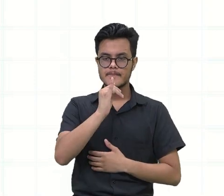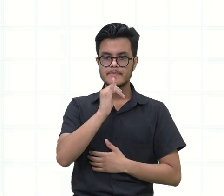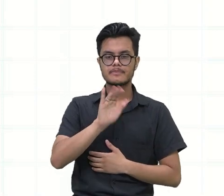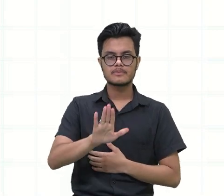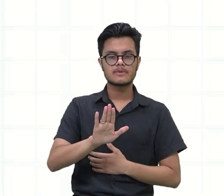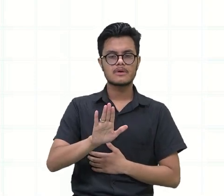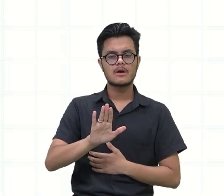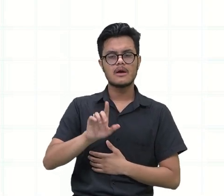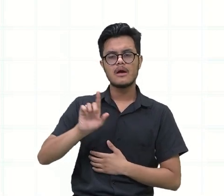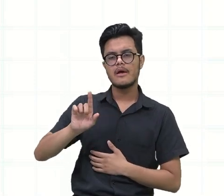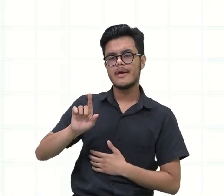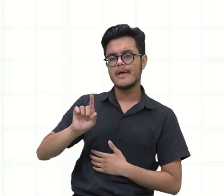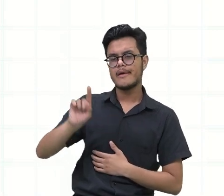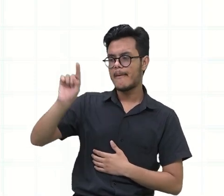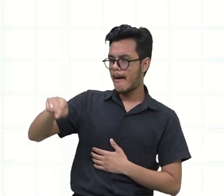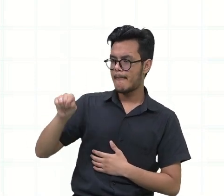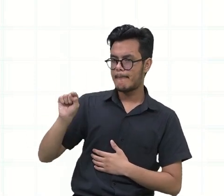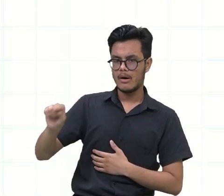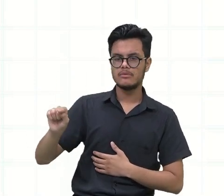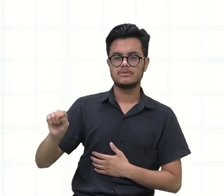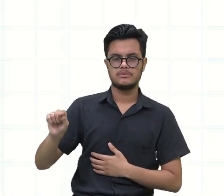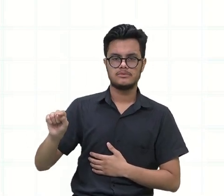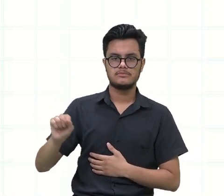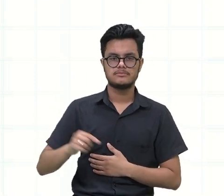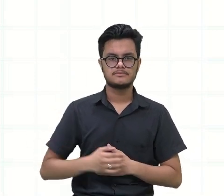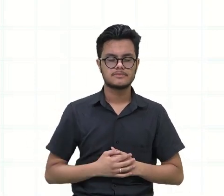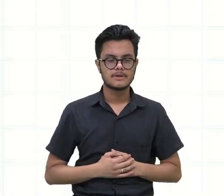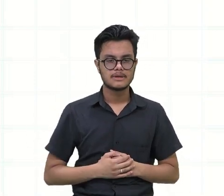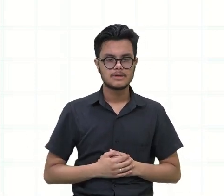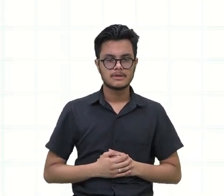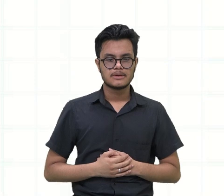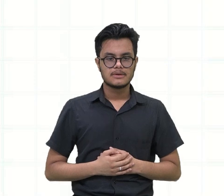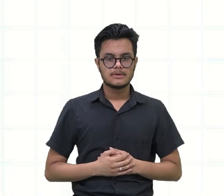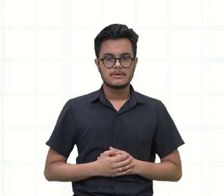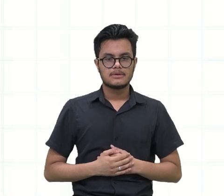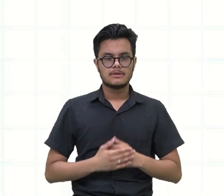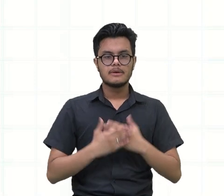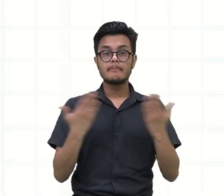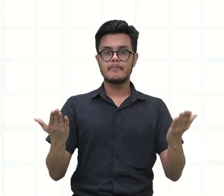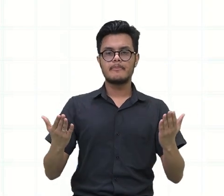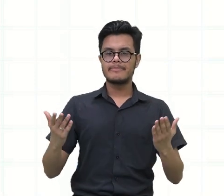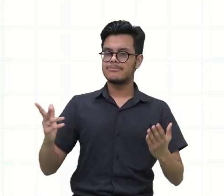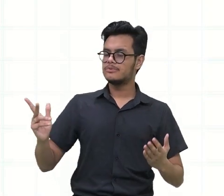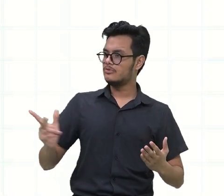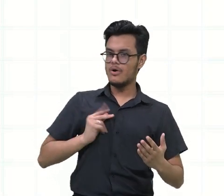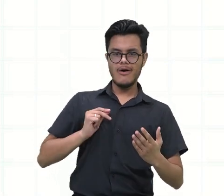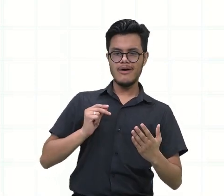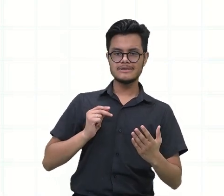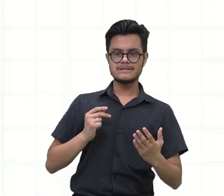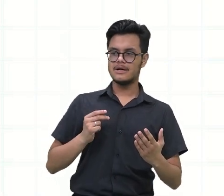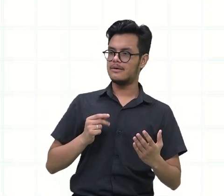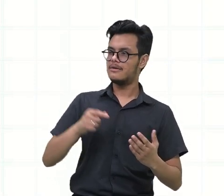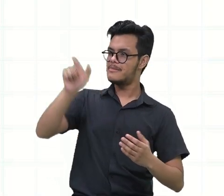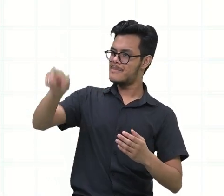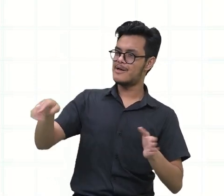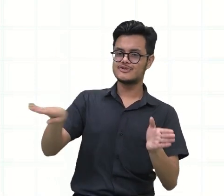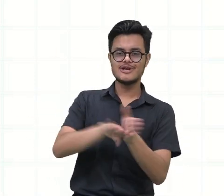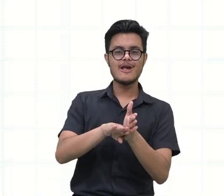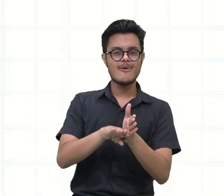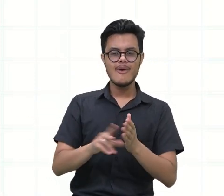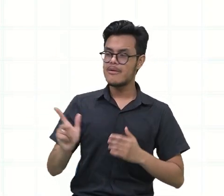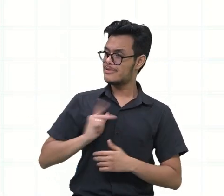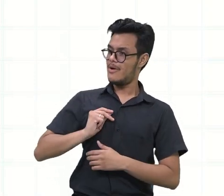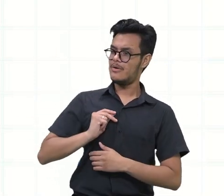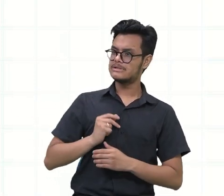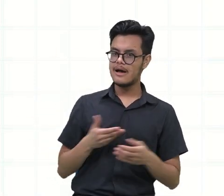dos sinais, né? Então, puxa vida, fulano agora que chegou. Então, puxa